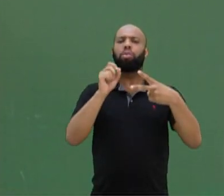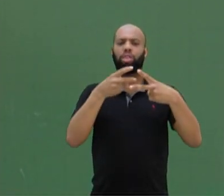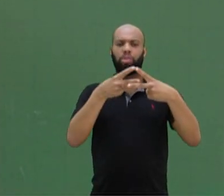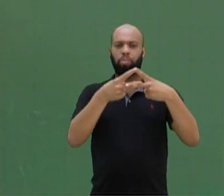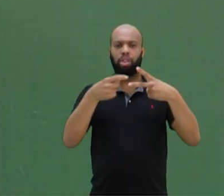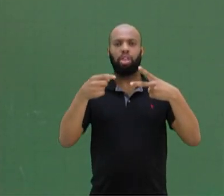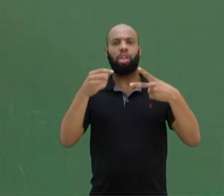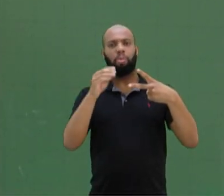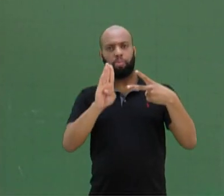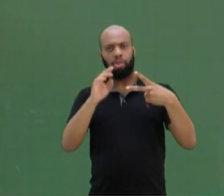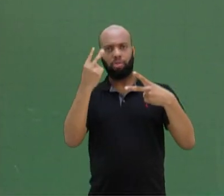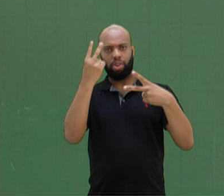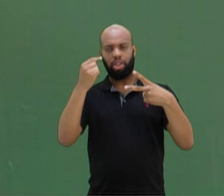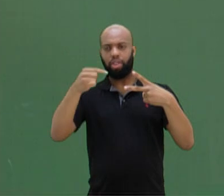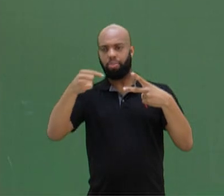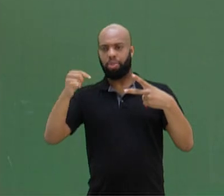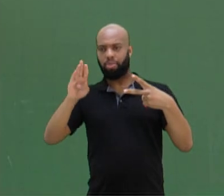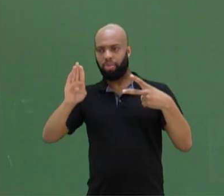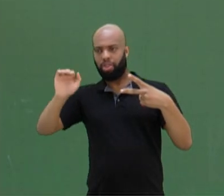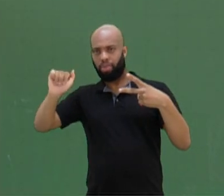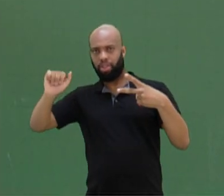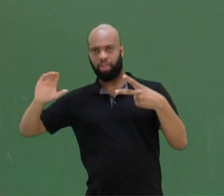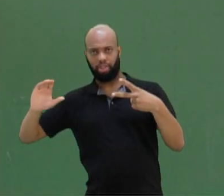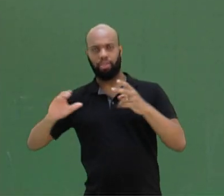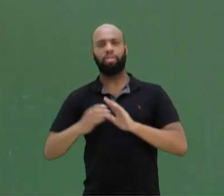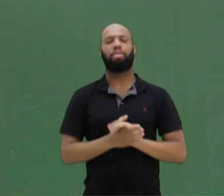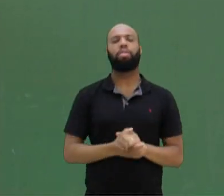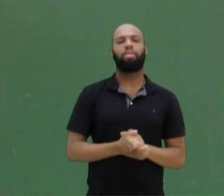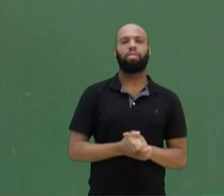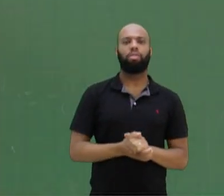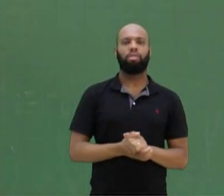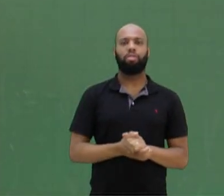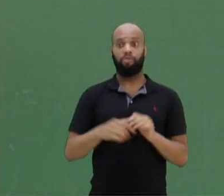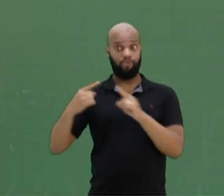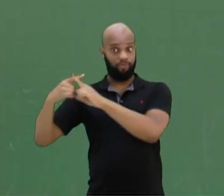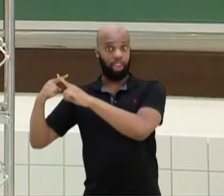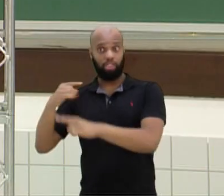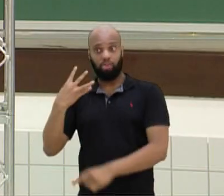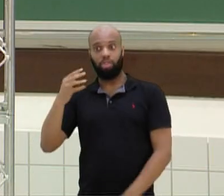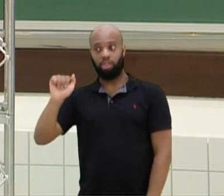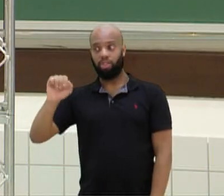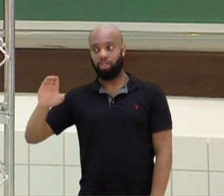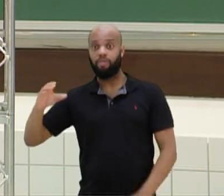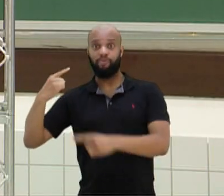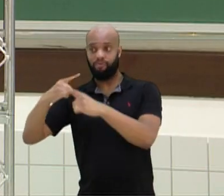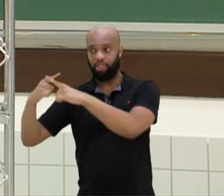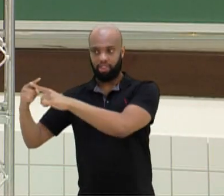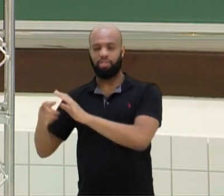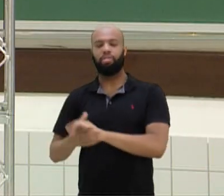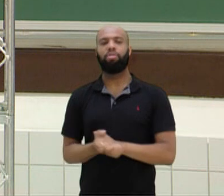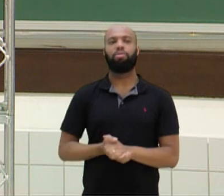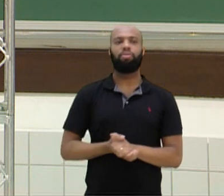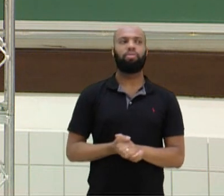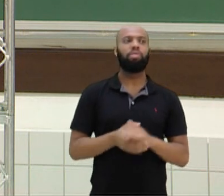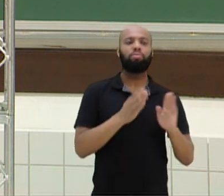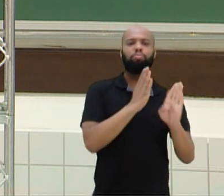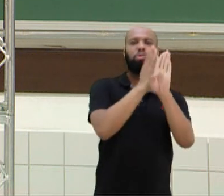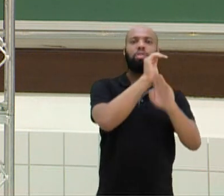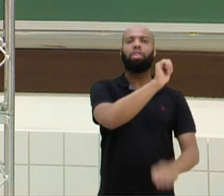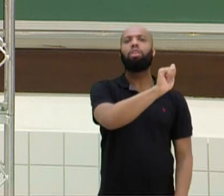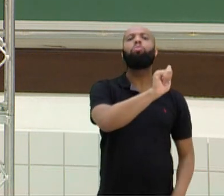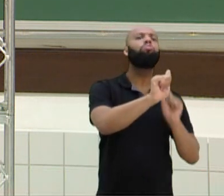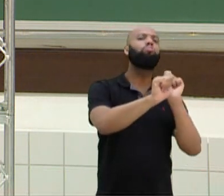vértice menos b sobre 2a. Vamos encontrar os coeficientes, substituir e encontrar a